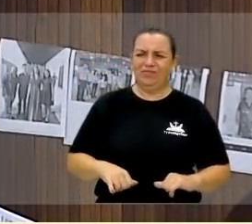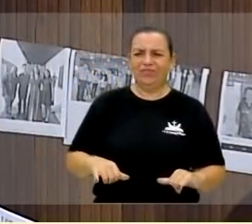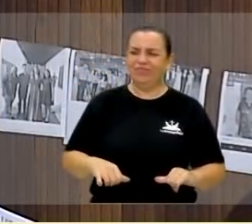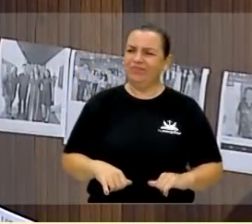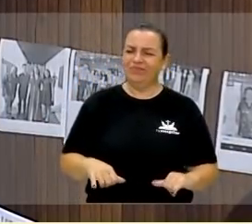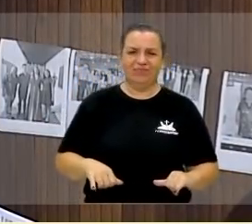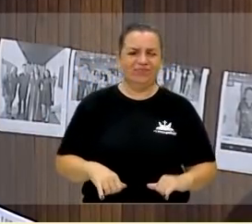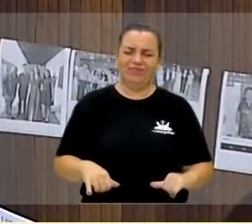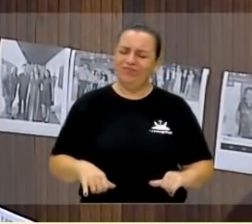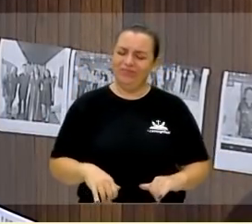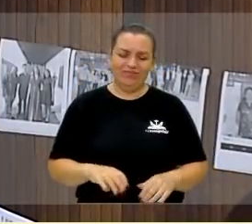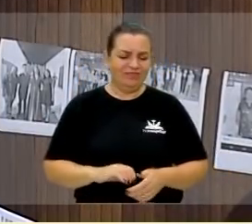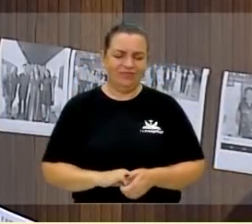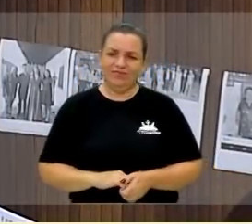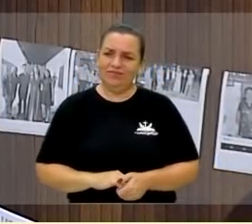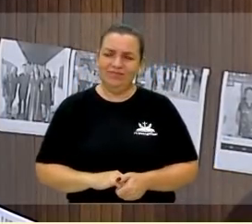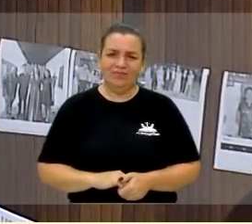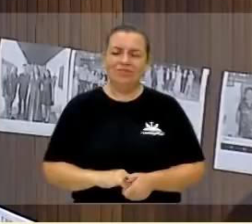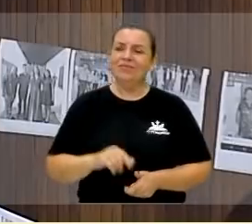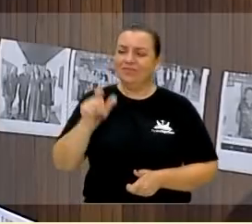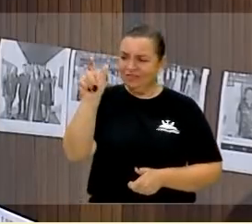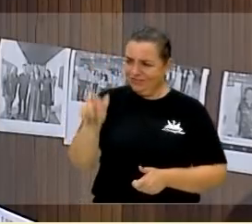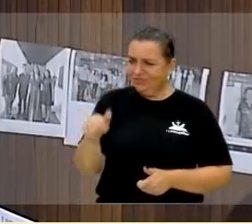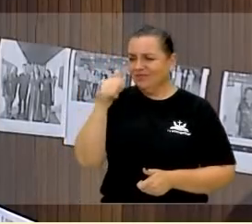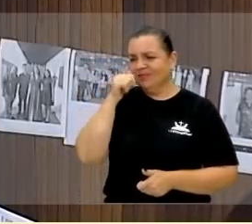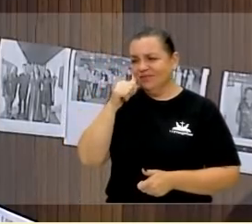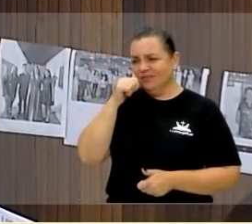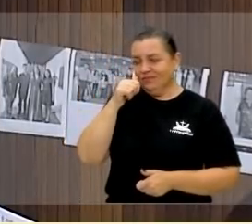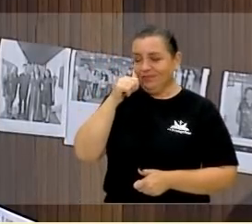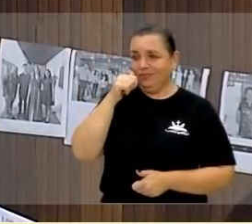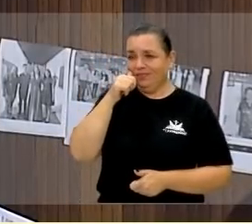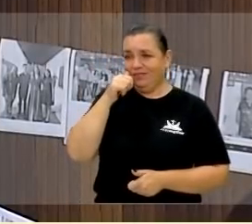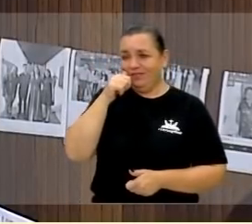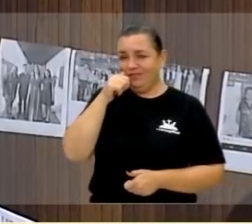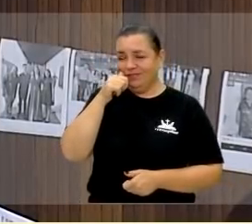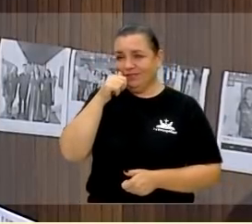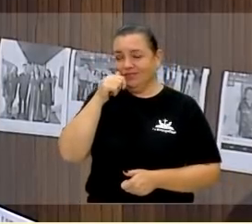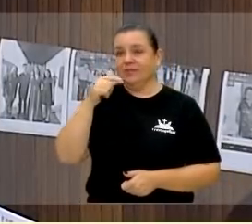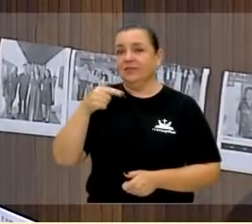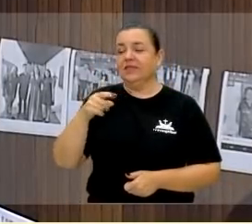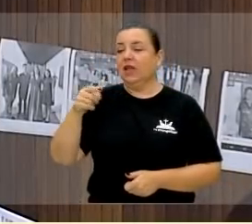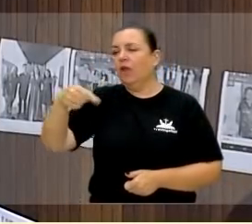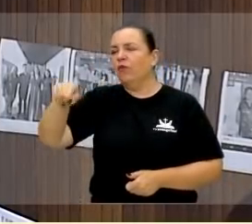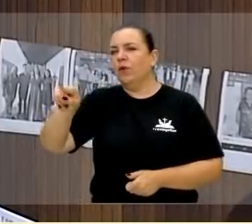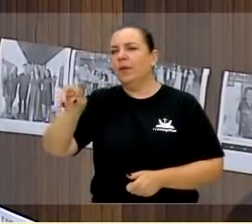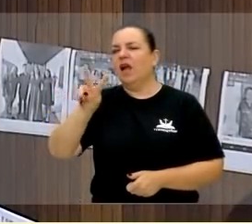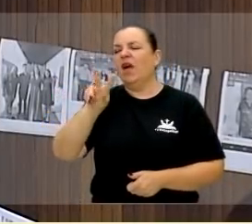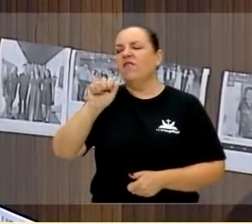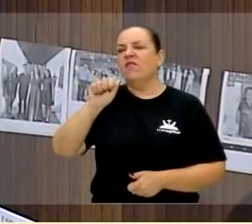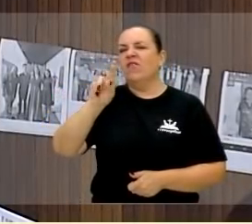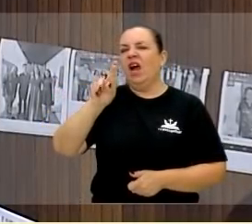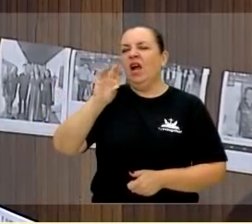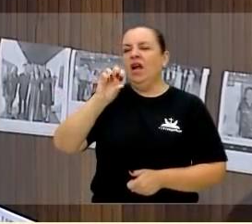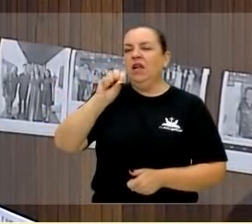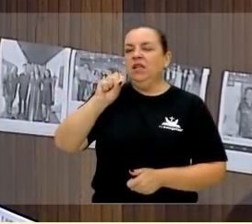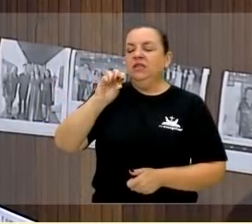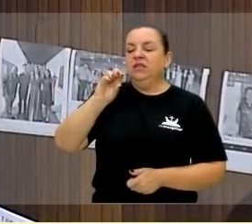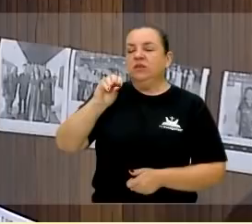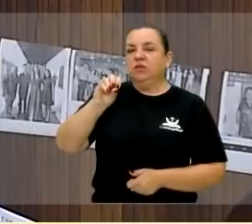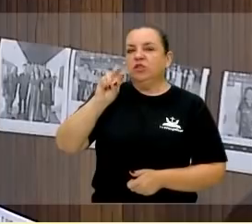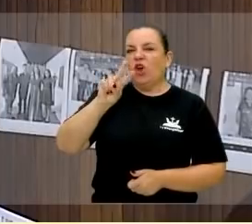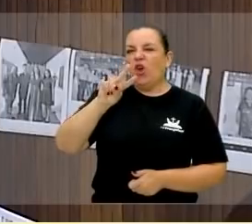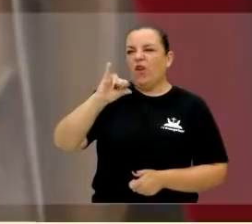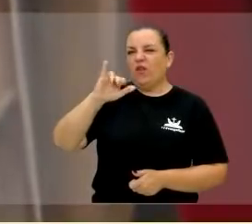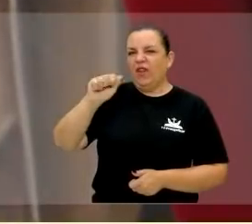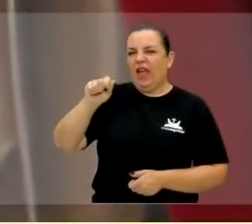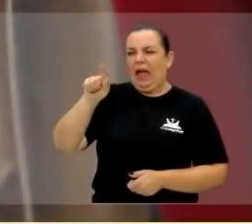uma mulher que foi para Varsóvia, Cracóvia, e trabalhou de empregada